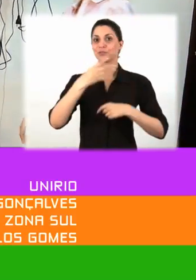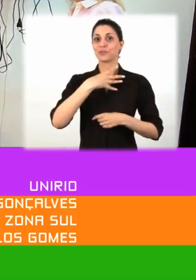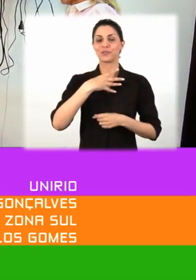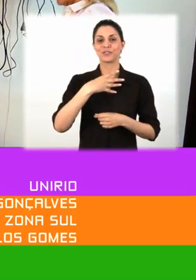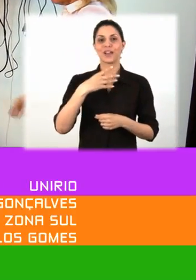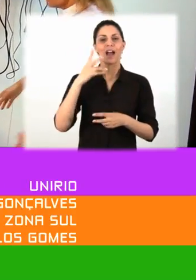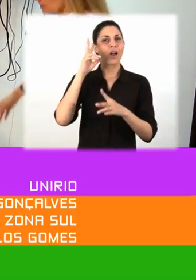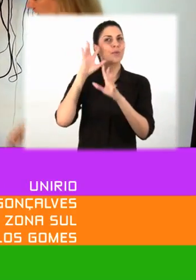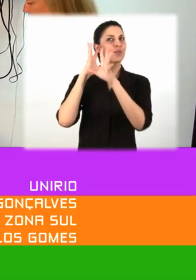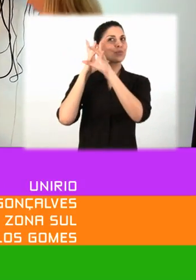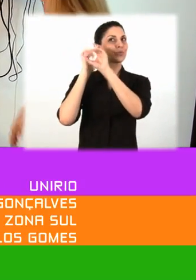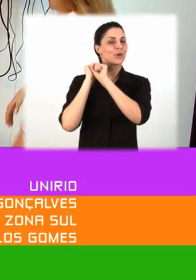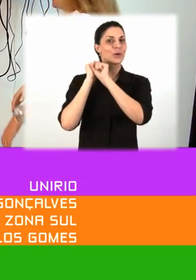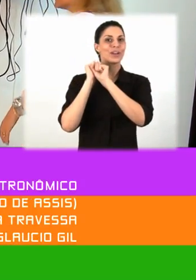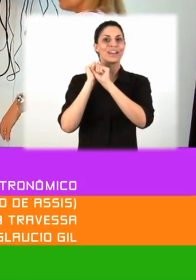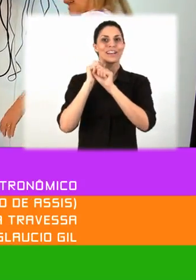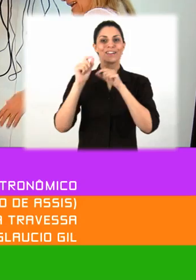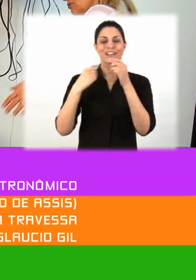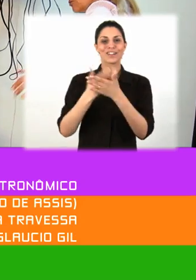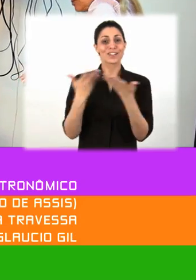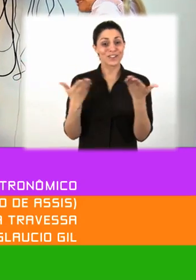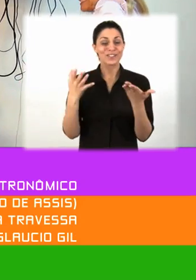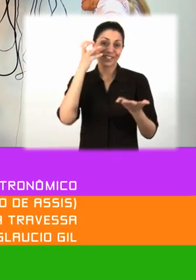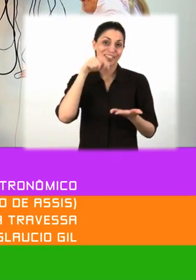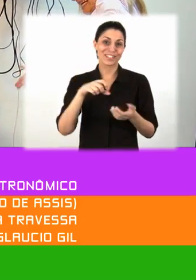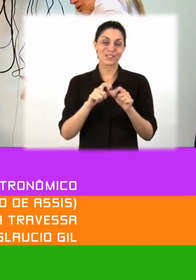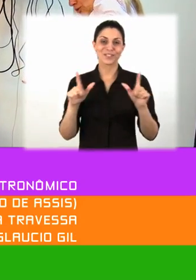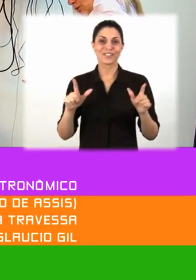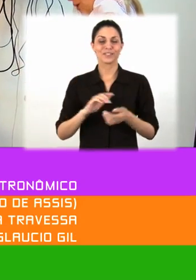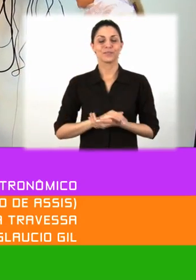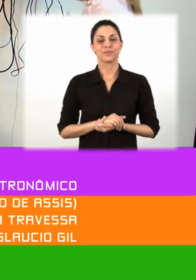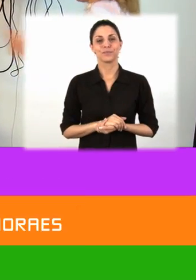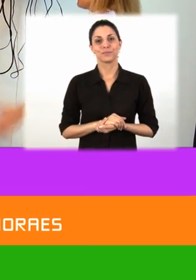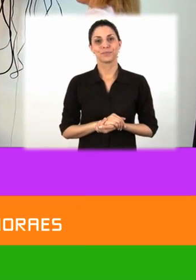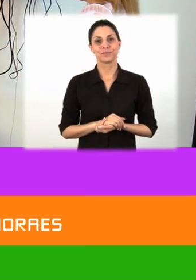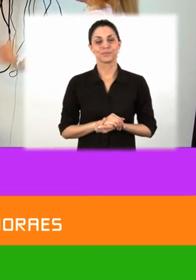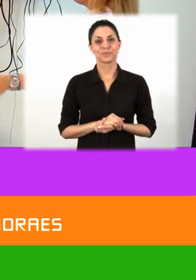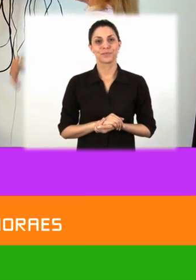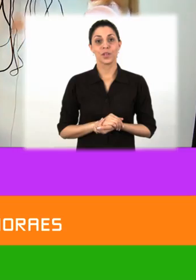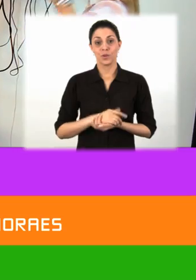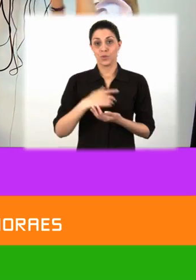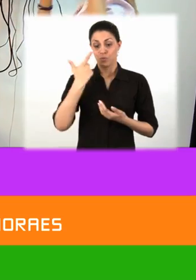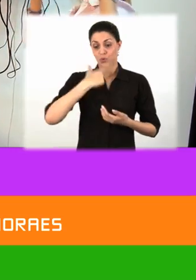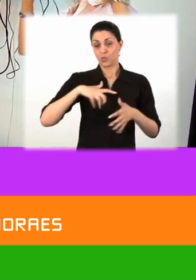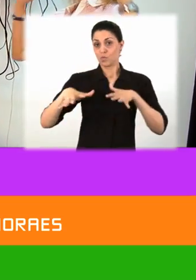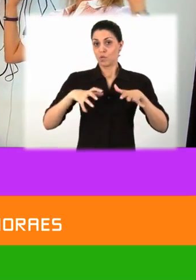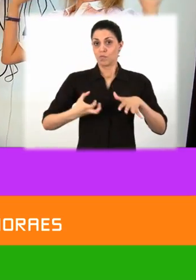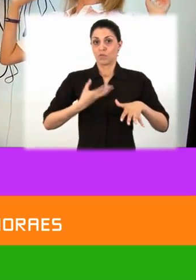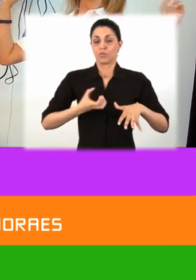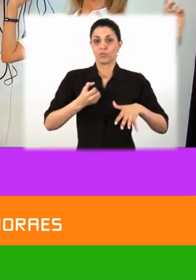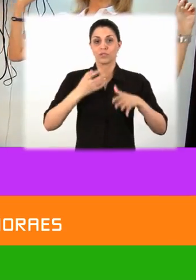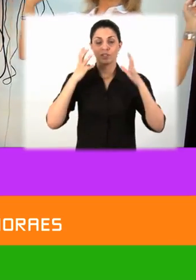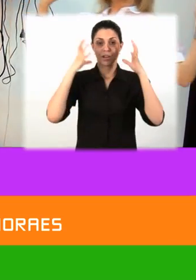assim, quando eu fiz ponto. Eu já lembrei de todo o programa, assim, ó, o ponto aí, tá? Importante. Corpo que pulsa e uma cabeça